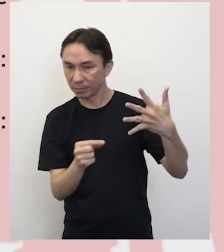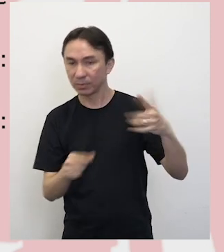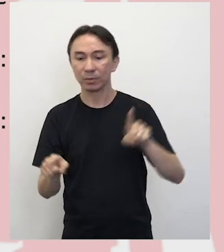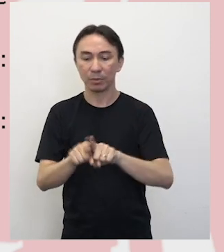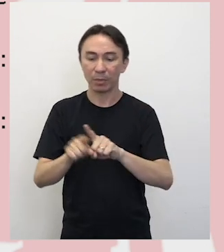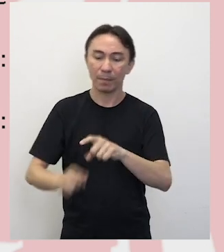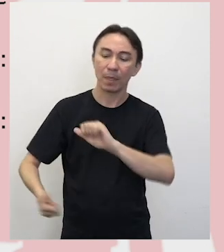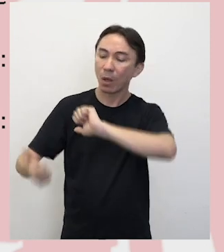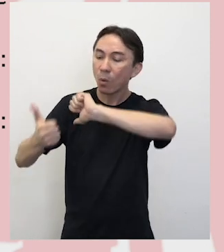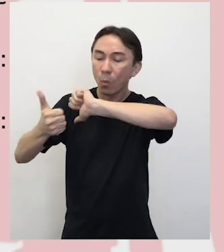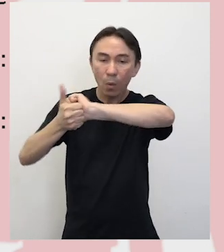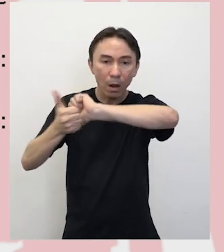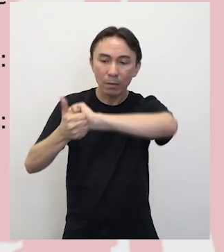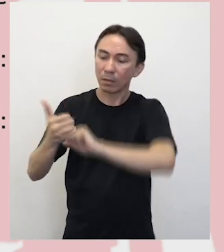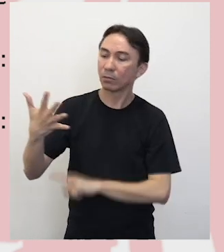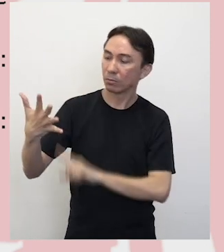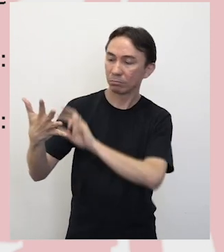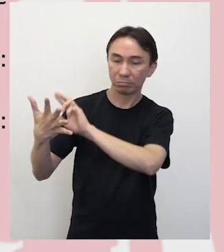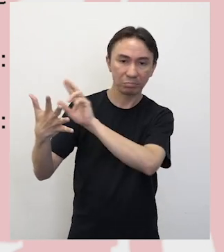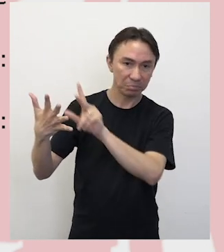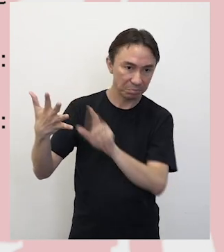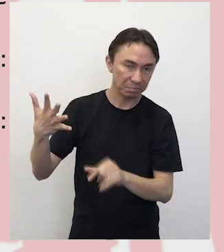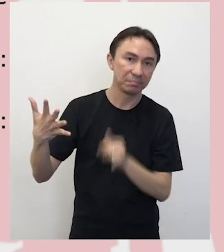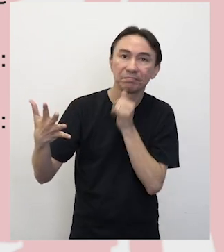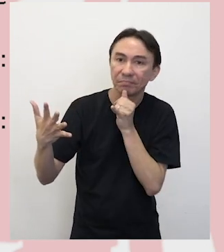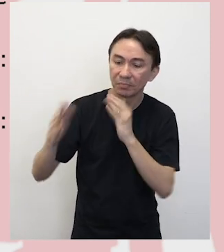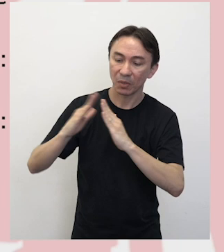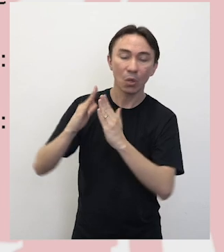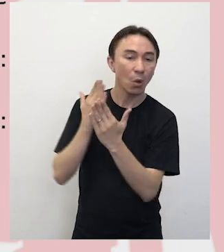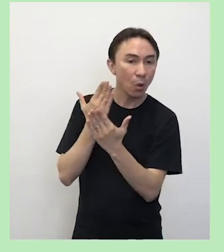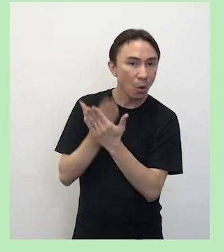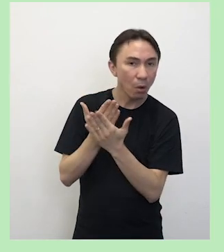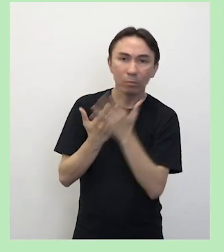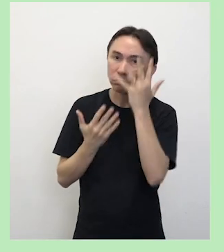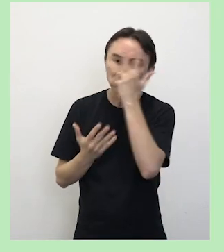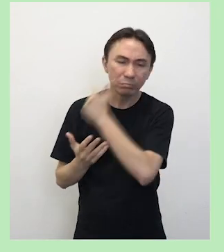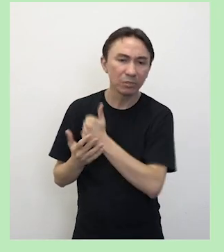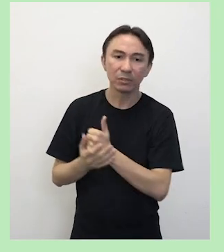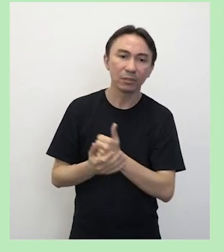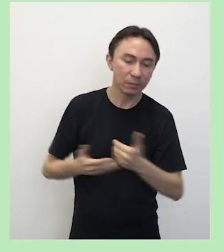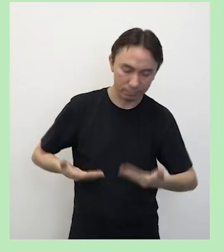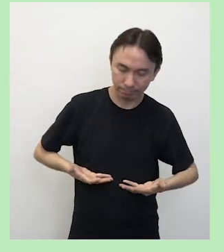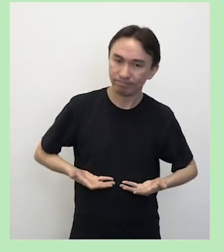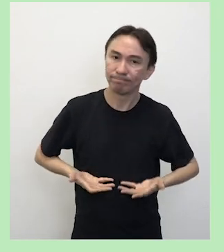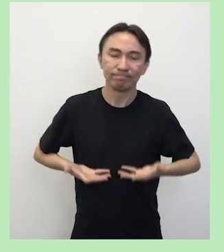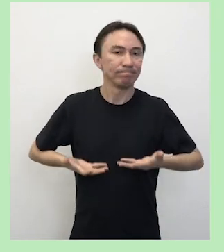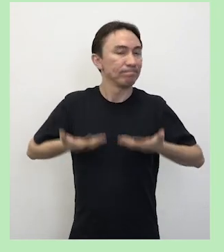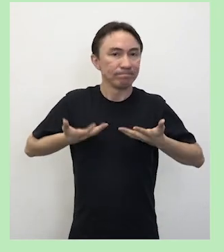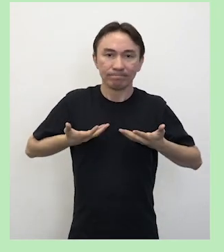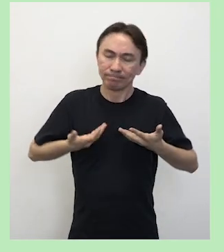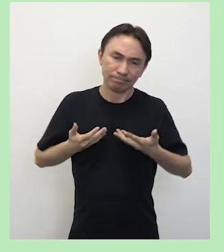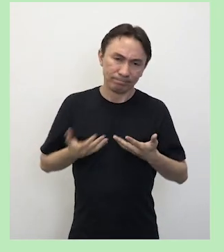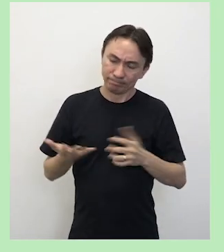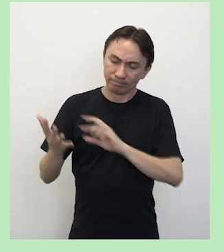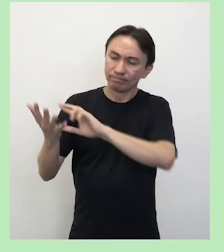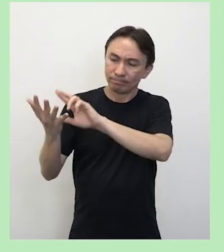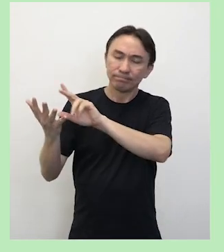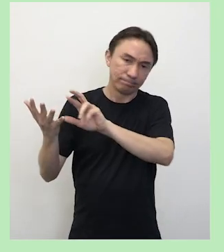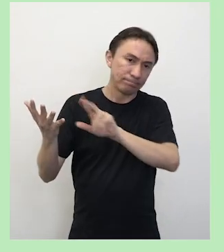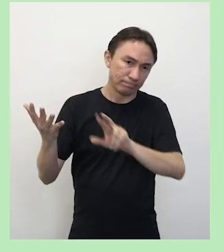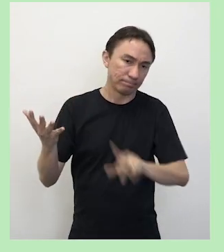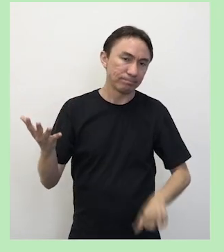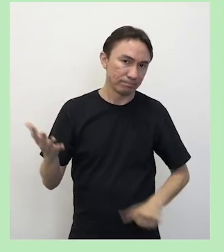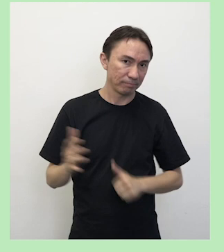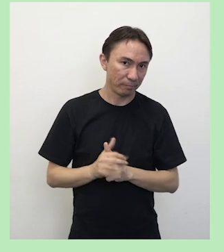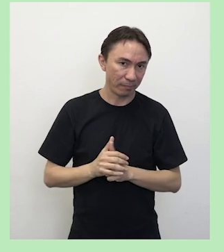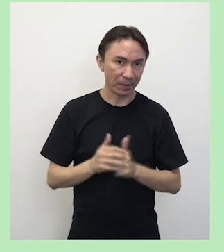no exemplo, escola bonita, aumento da autoestima, etc. Bom, pessoal, já que a gente já